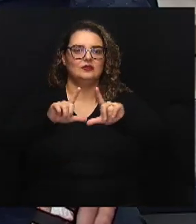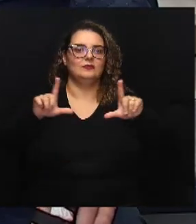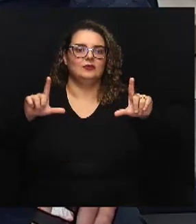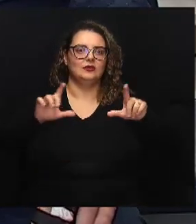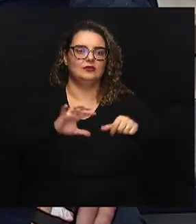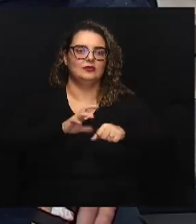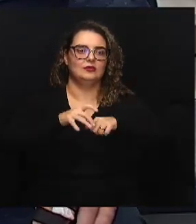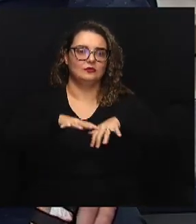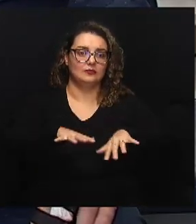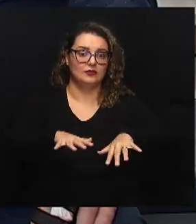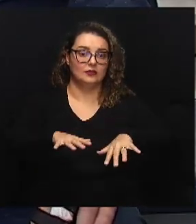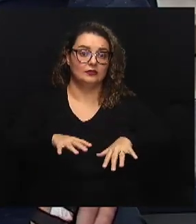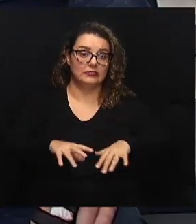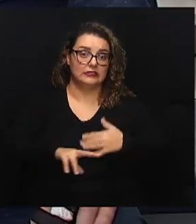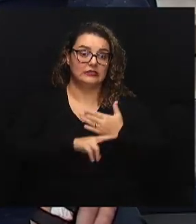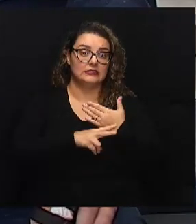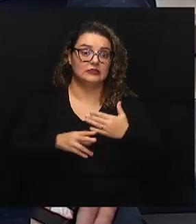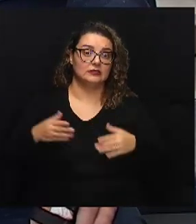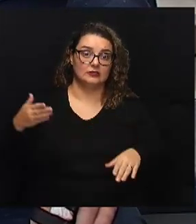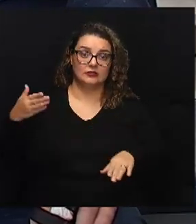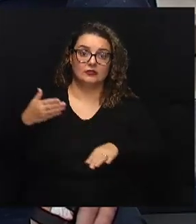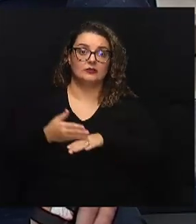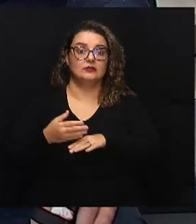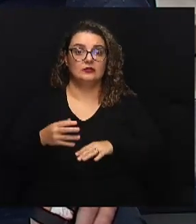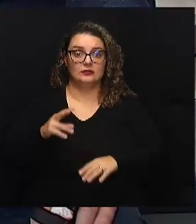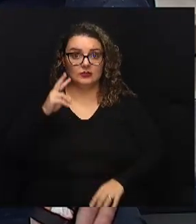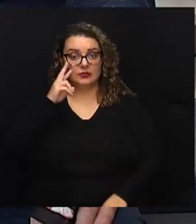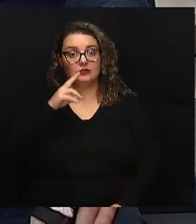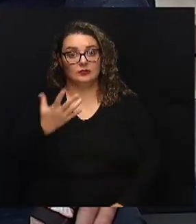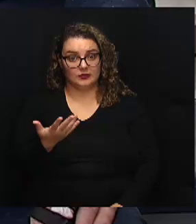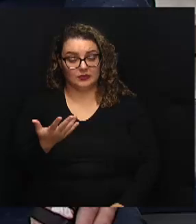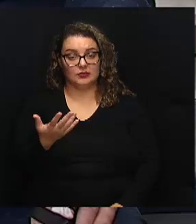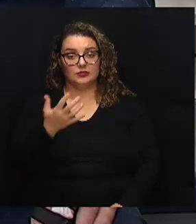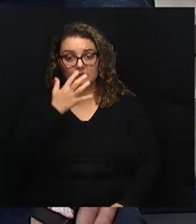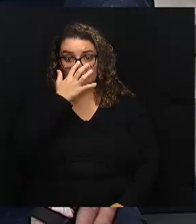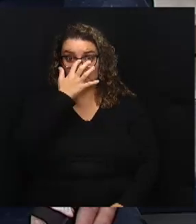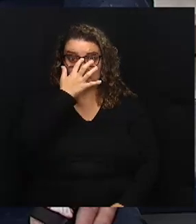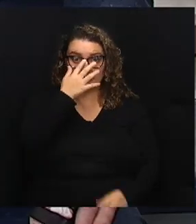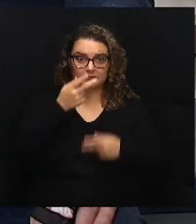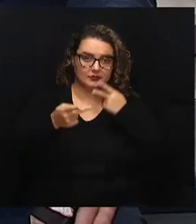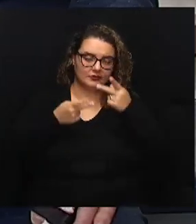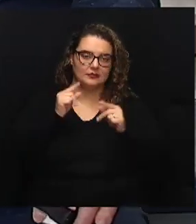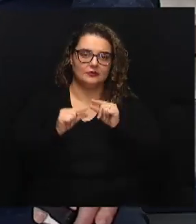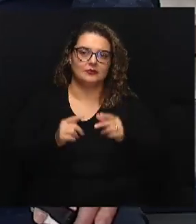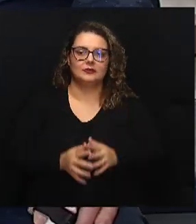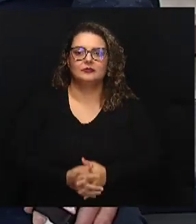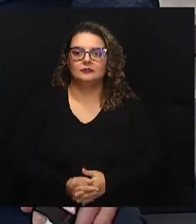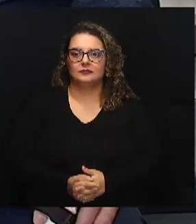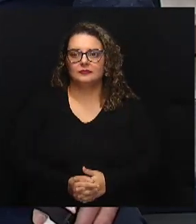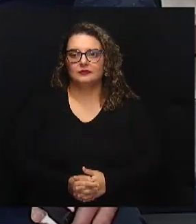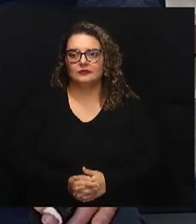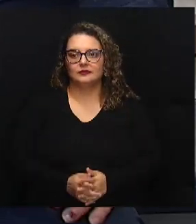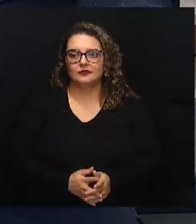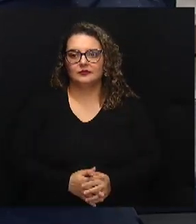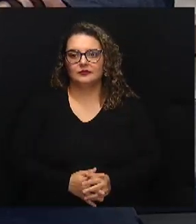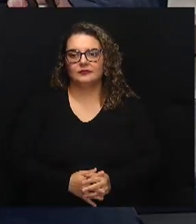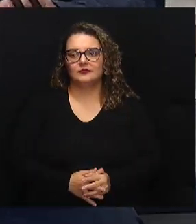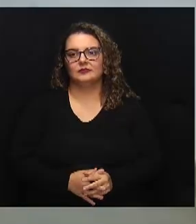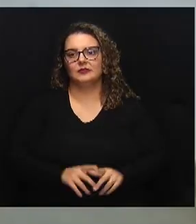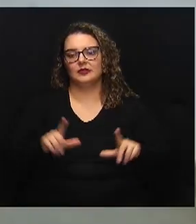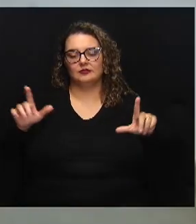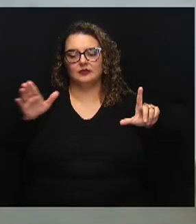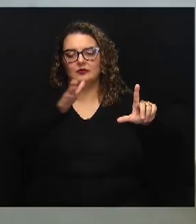pandemia, que é um painel impactante, a hora que a gente entra, a gente já se depara com ele, né? Quer falar um pouquinho? Esse painel eu pintei